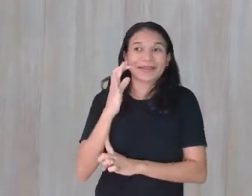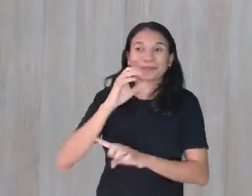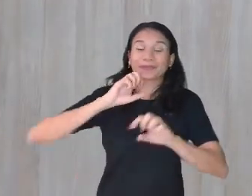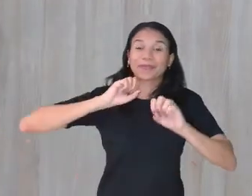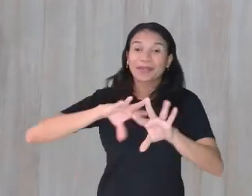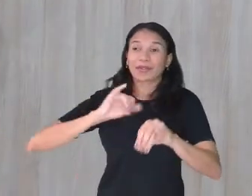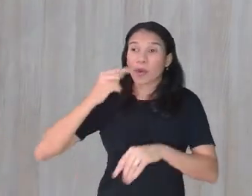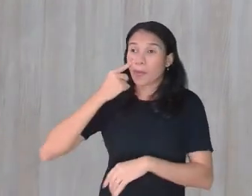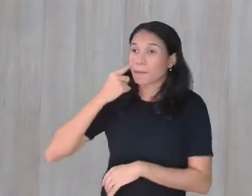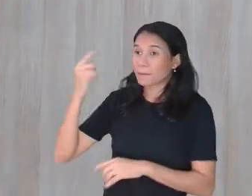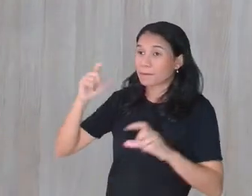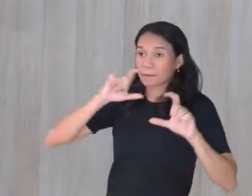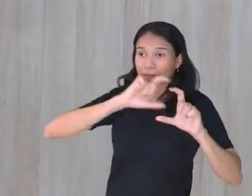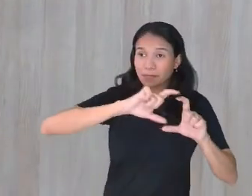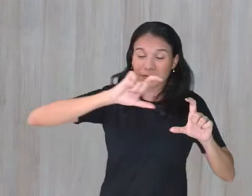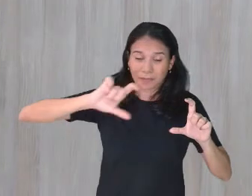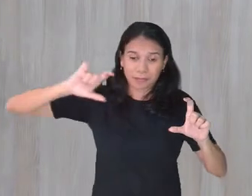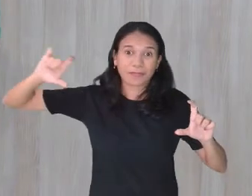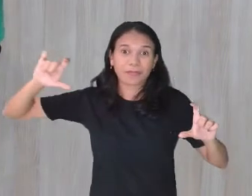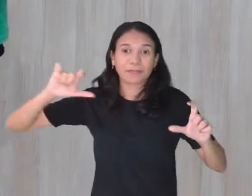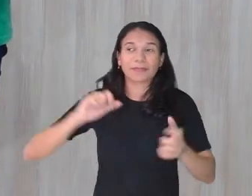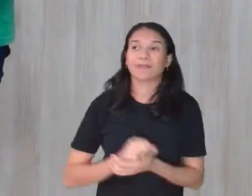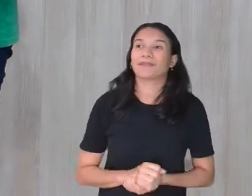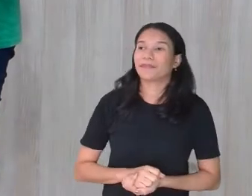essa palavrinha, ó.